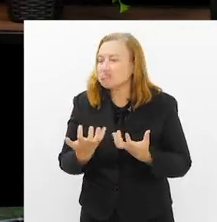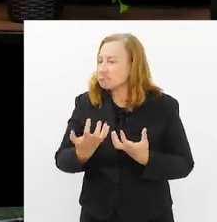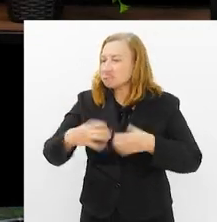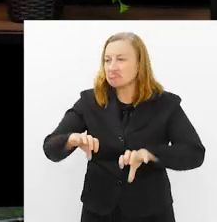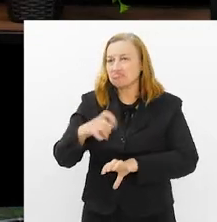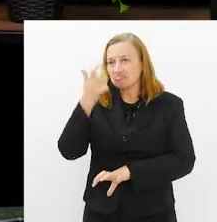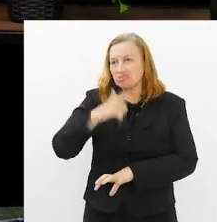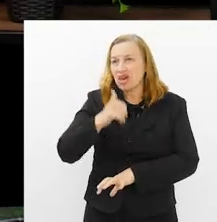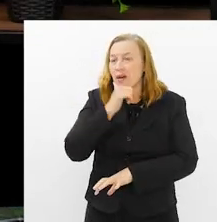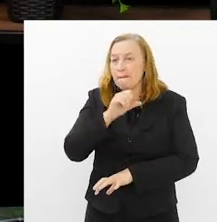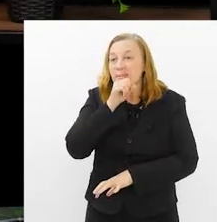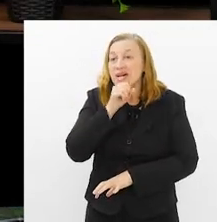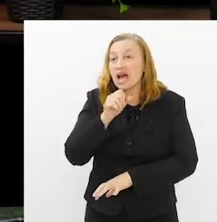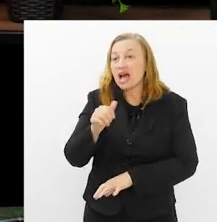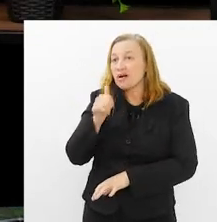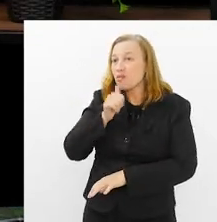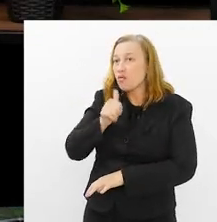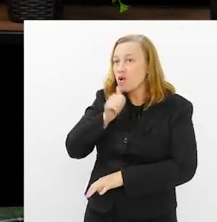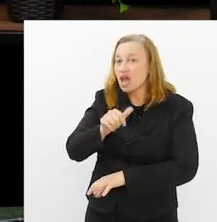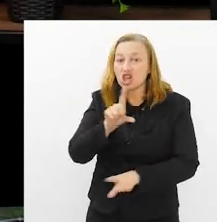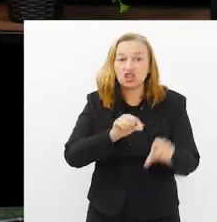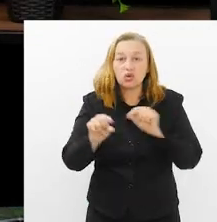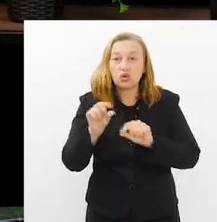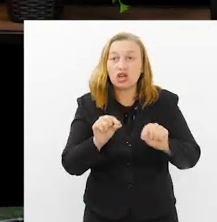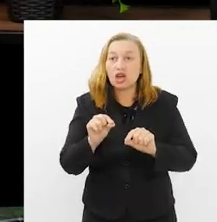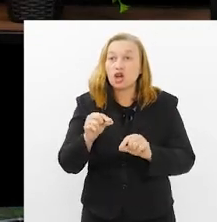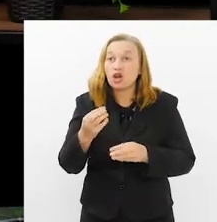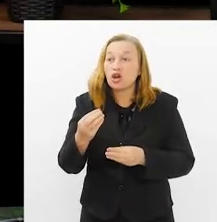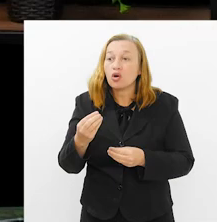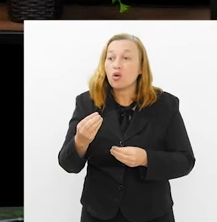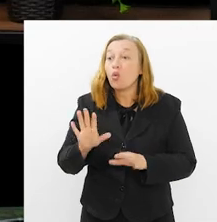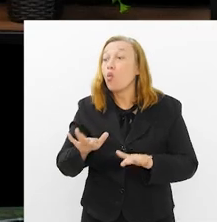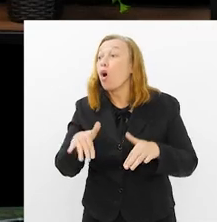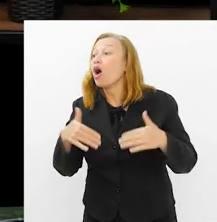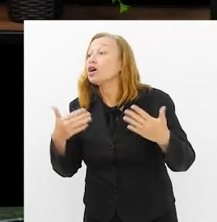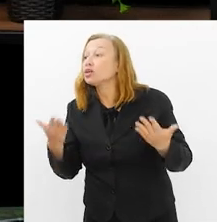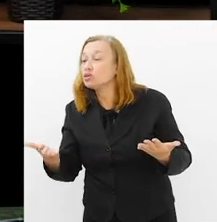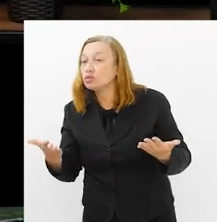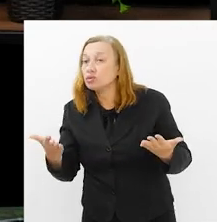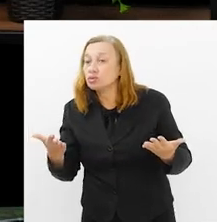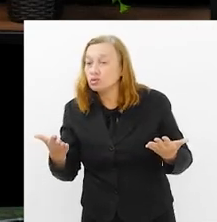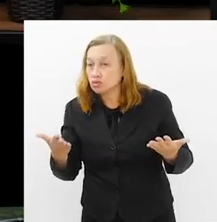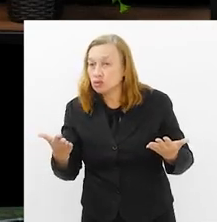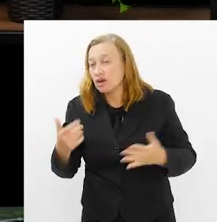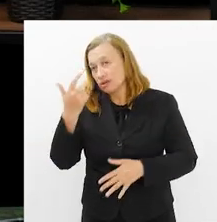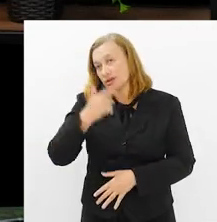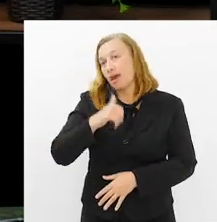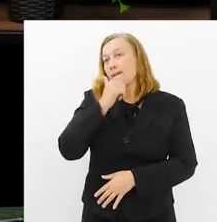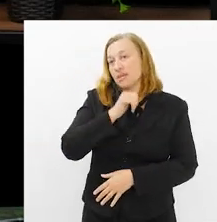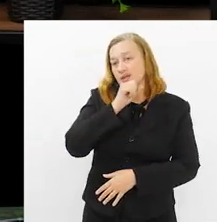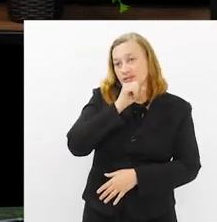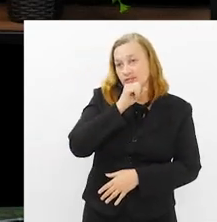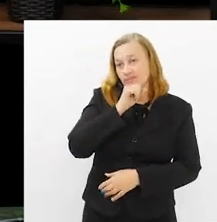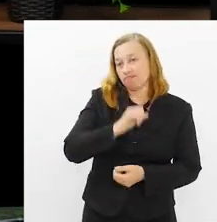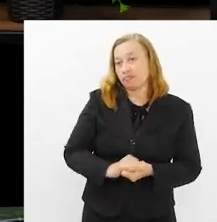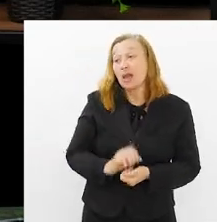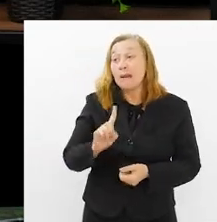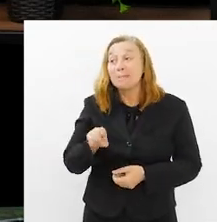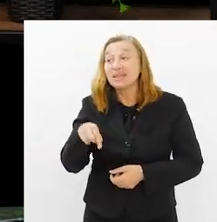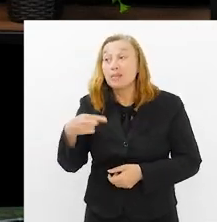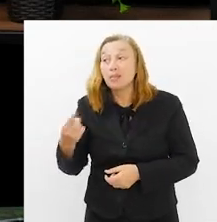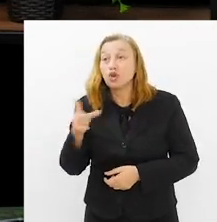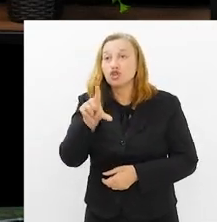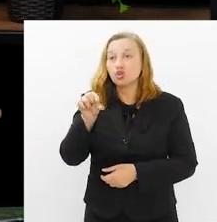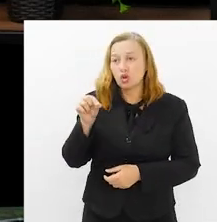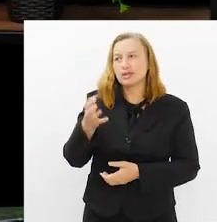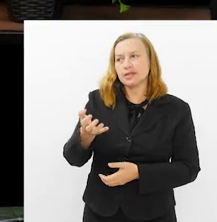ser mães, as mulheres passam a escolher quando ser mães. Esse foi o primeiro ponto, eu acredito. Para